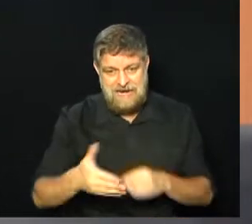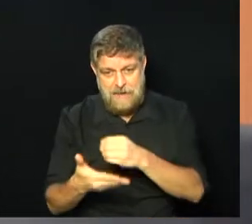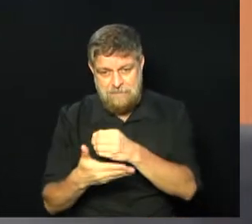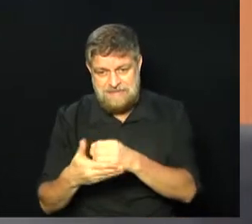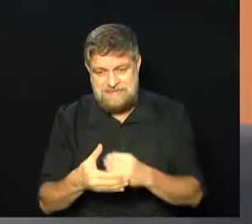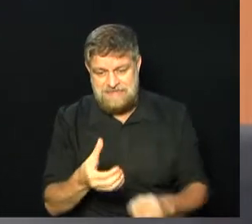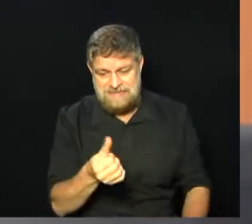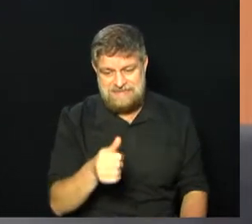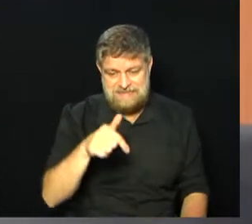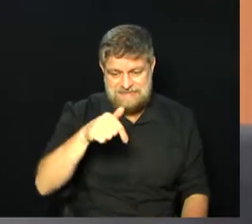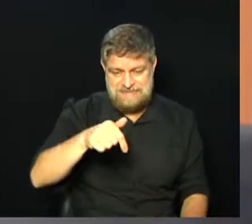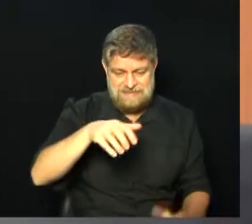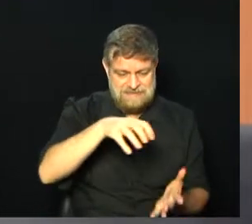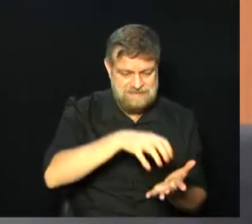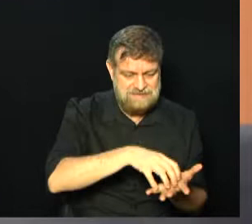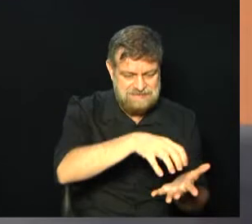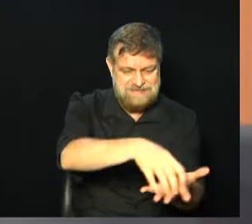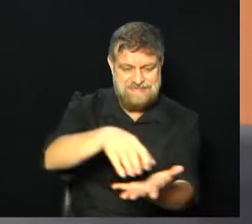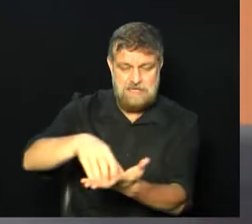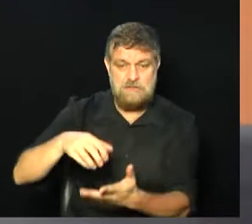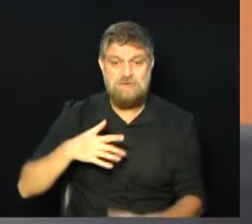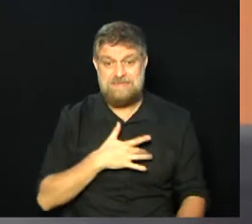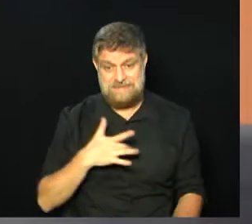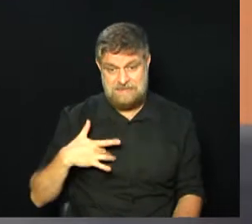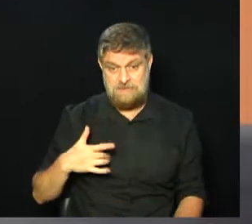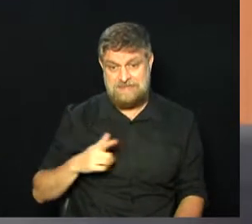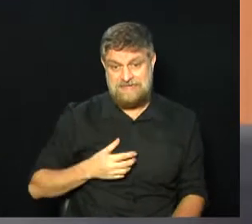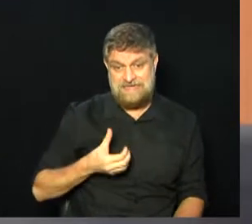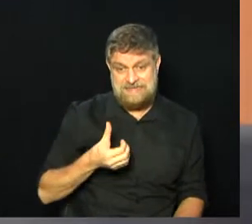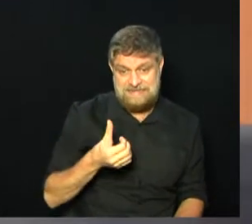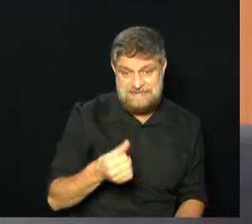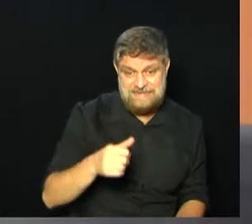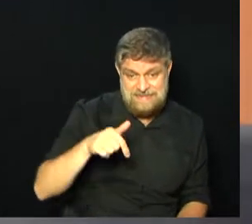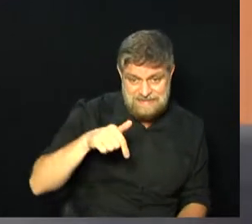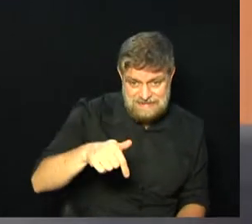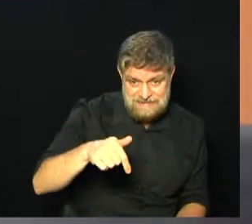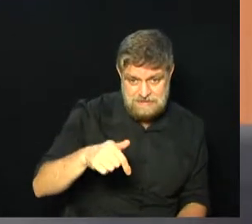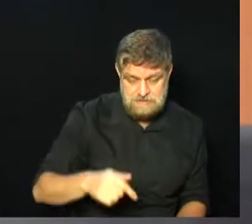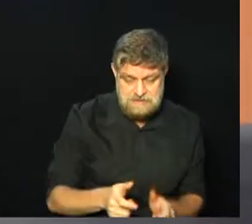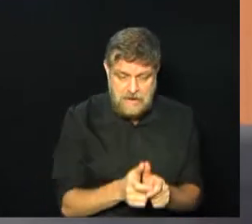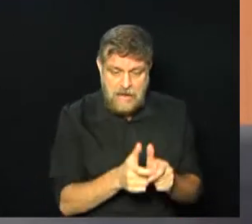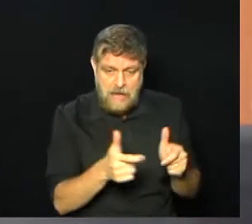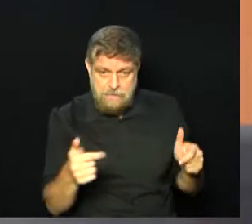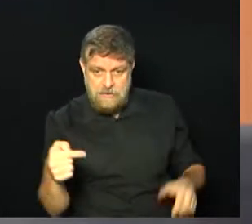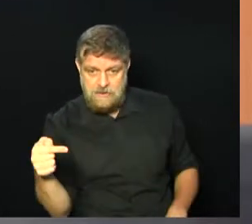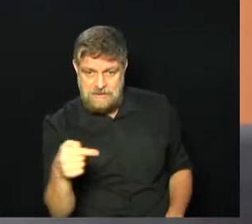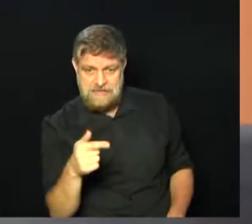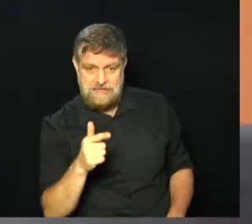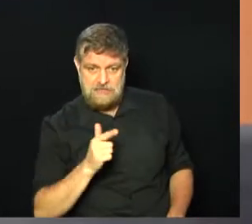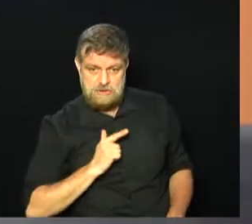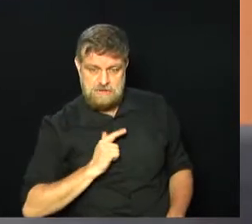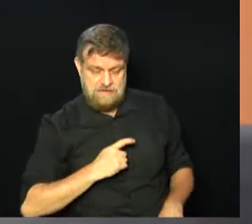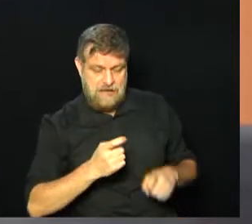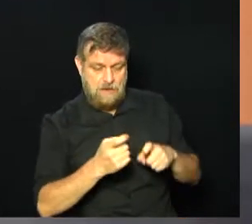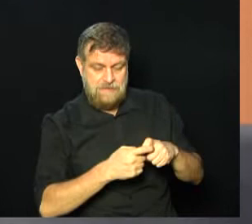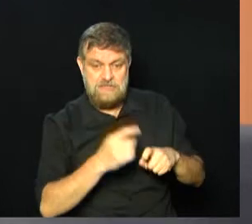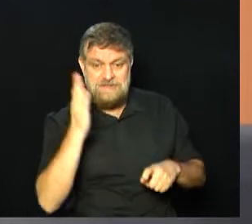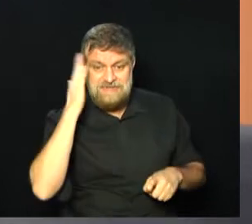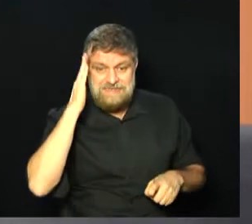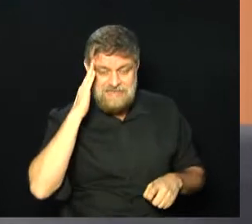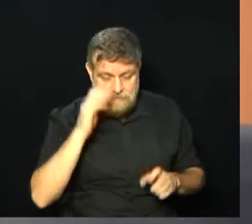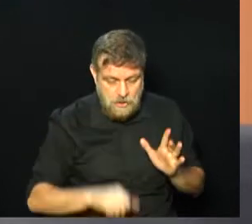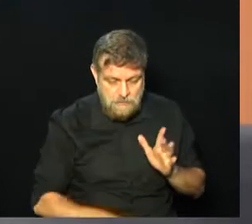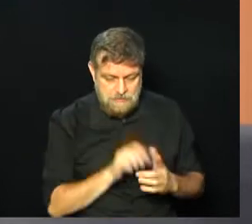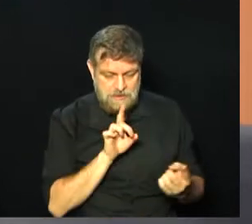67 unidades básicas de saúde em Campinas. Se a boa parte delas tiver uma qualificação para fazer o primeiro atendimento